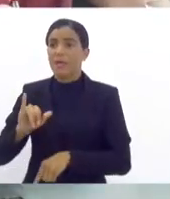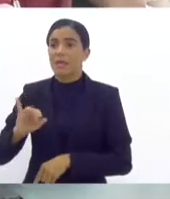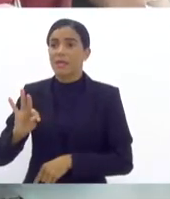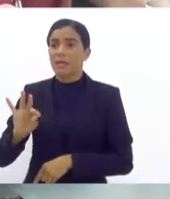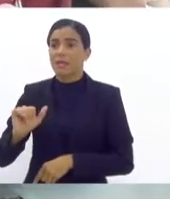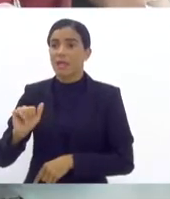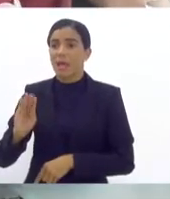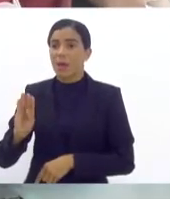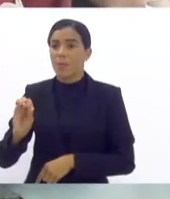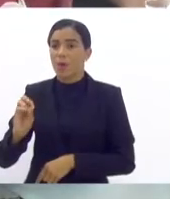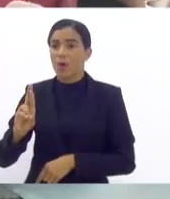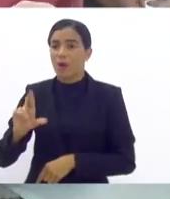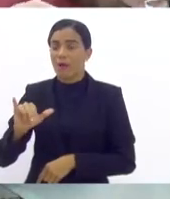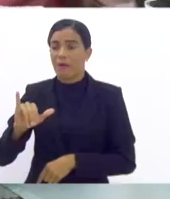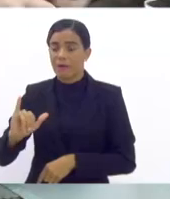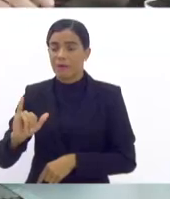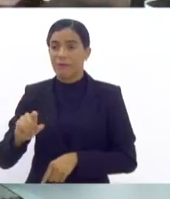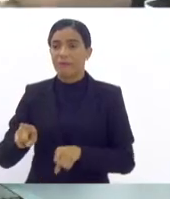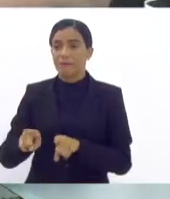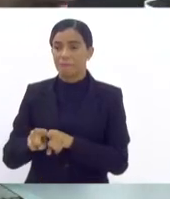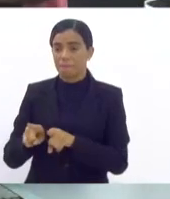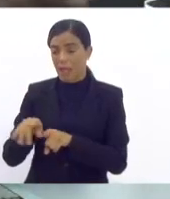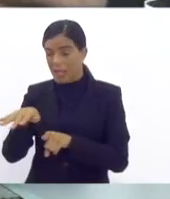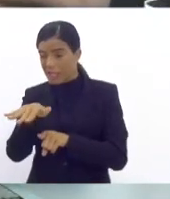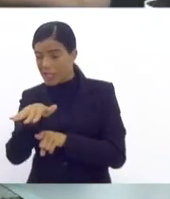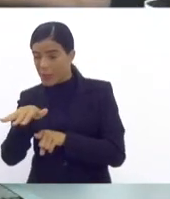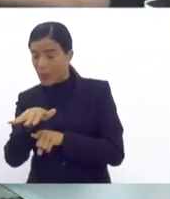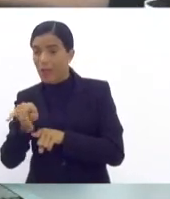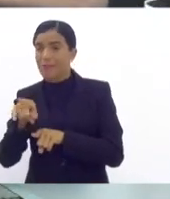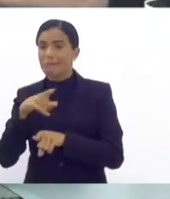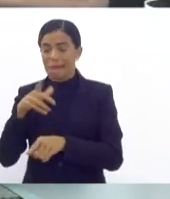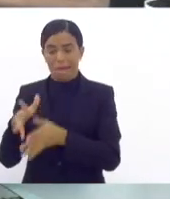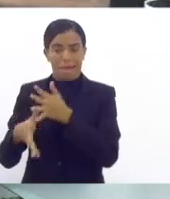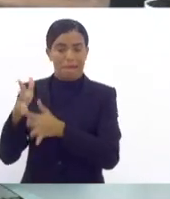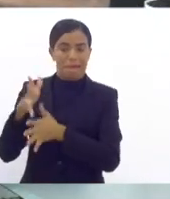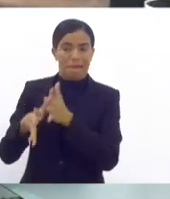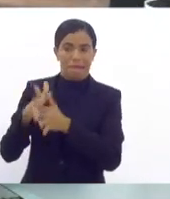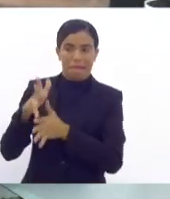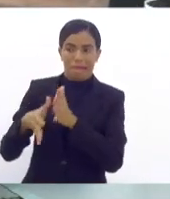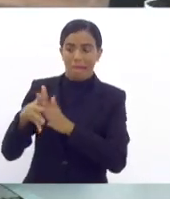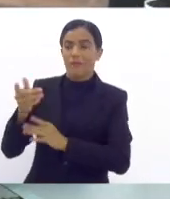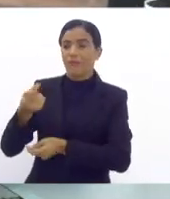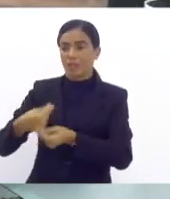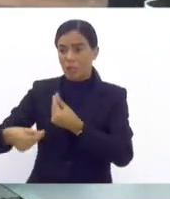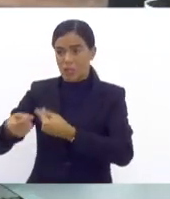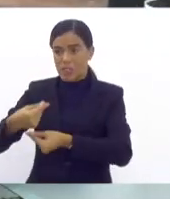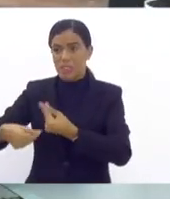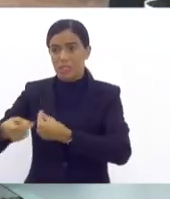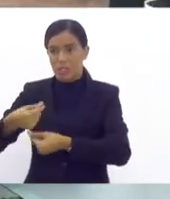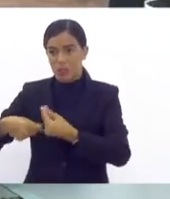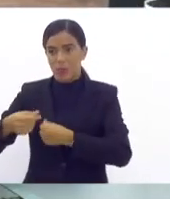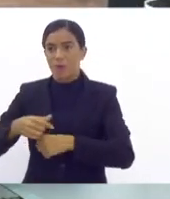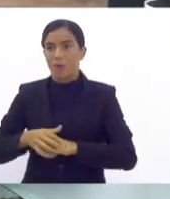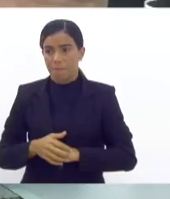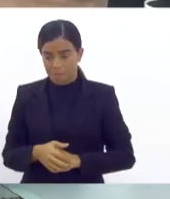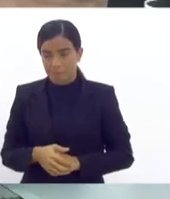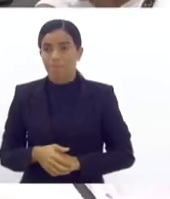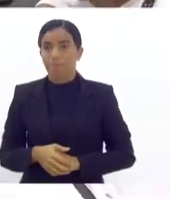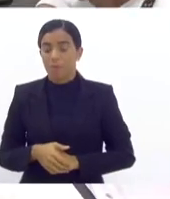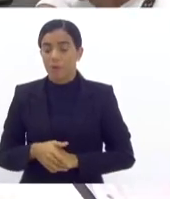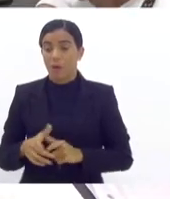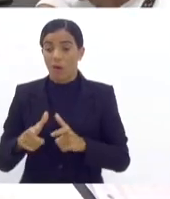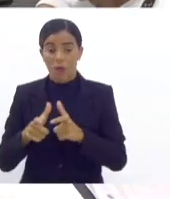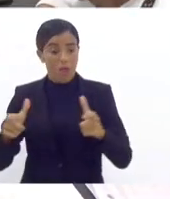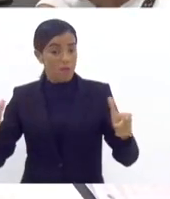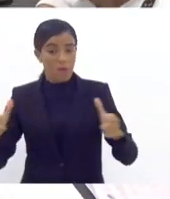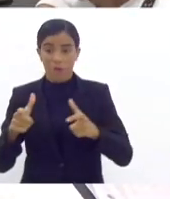ali em Sambaitiba, que aquele pedaço ali causa tantos transtornos financeiros àqueles municípios daquela região. Então, por unanimidade,